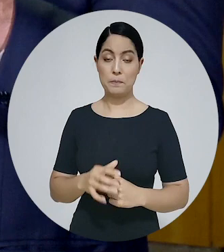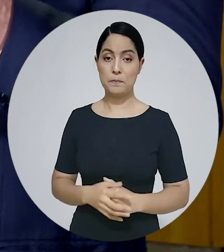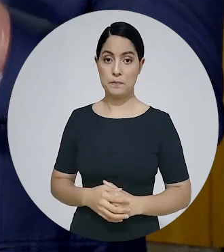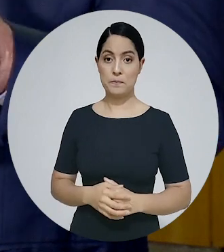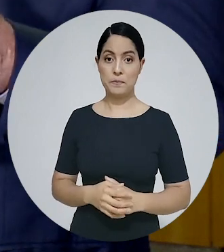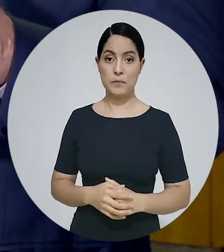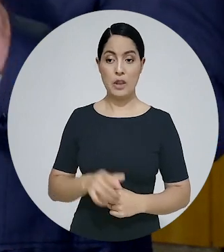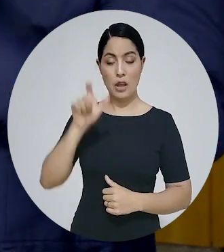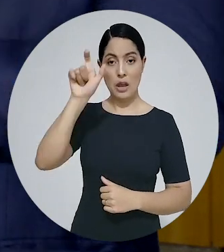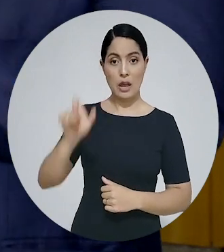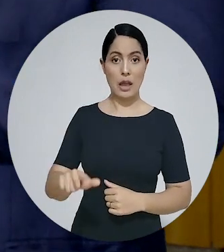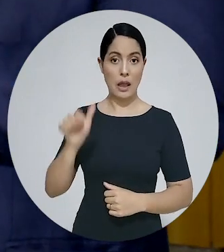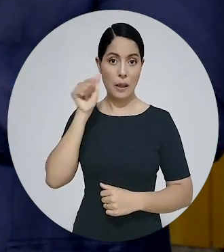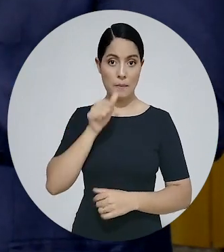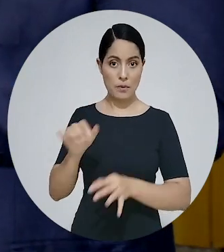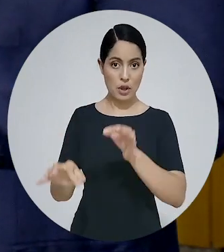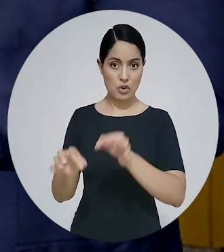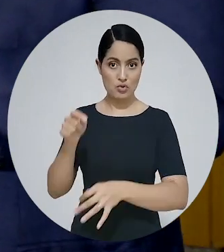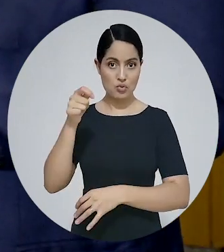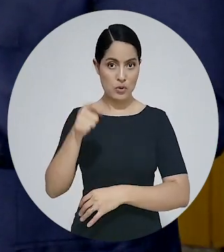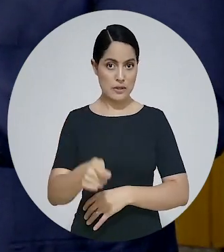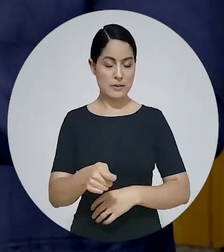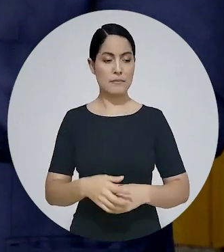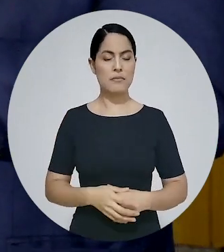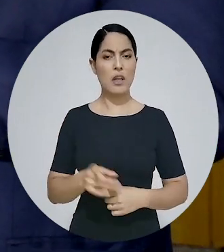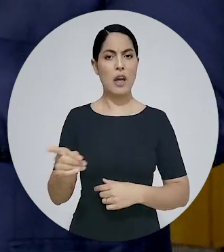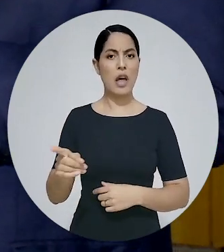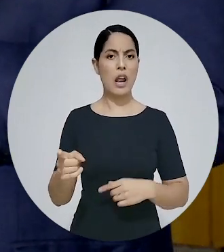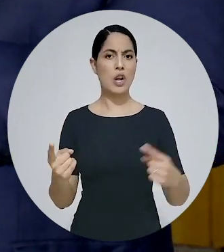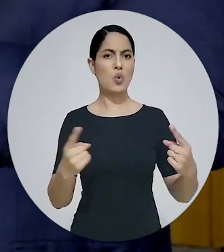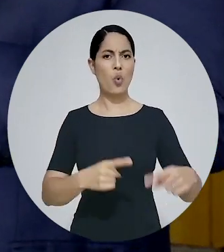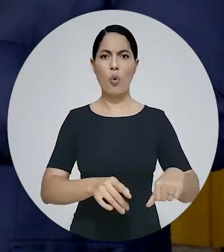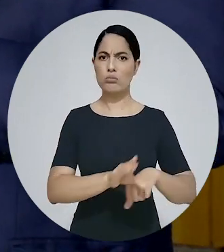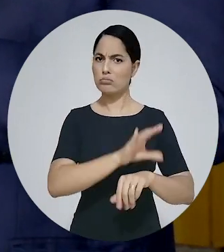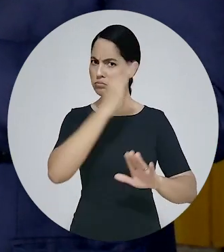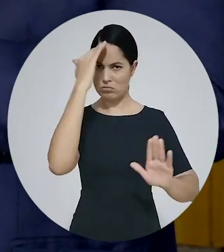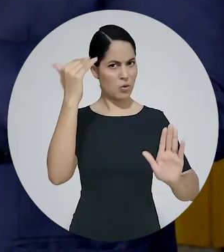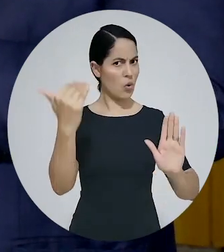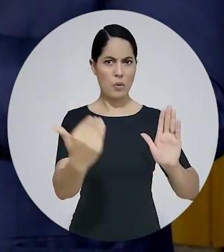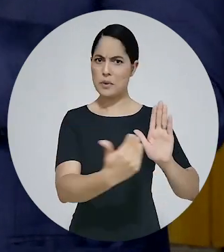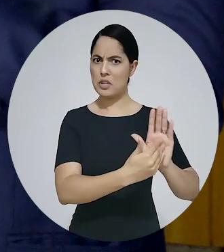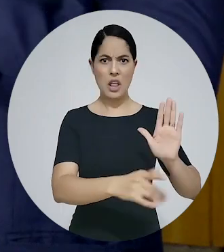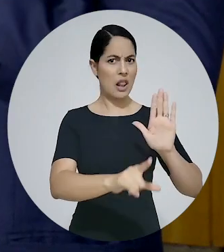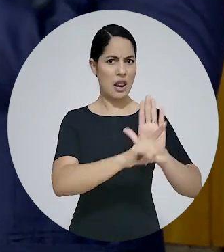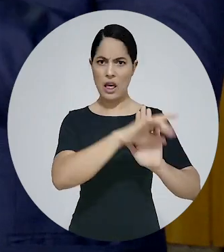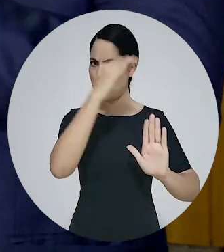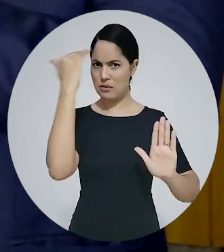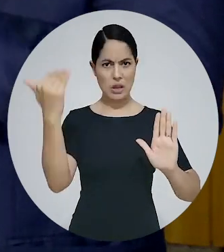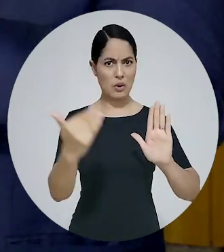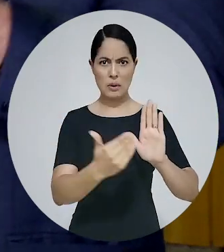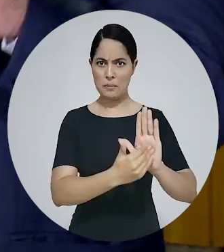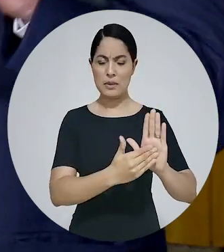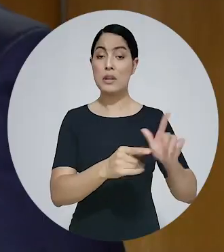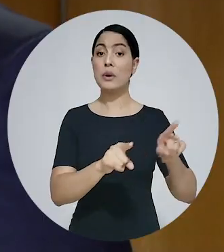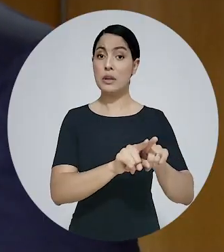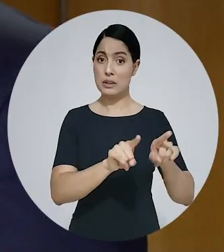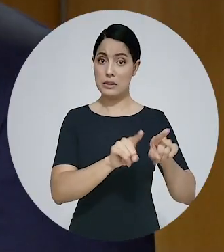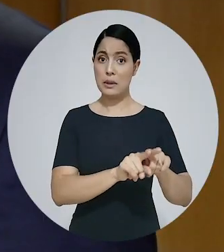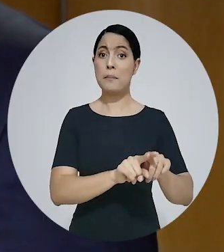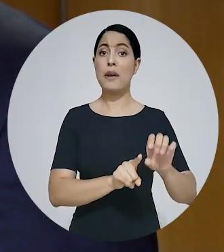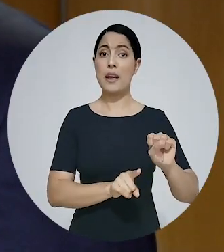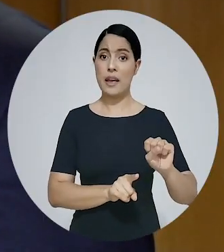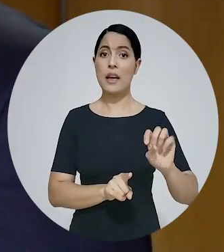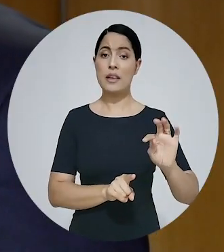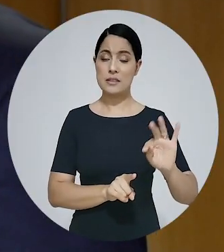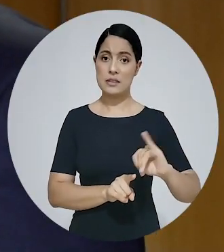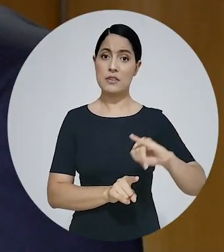ali naquela situação foi uma juíza, né, contrariando a Constituição, a lei e a